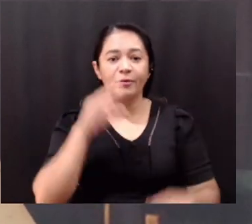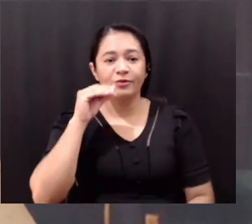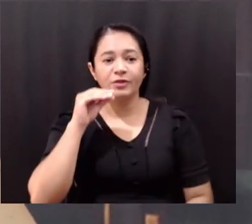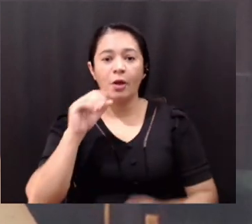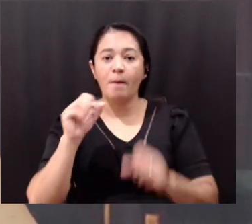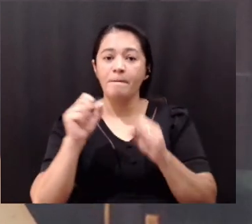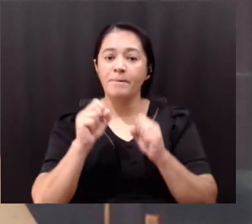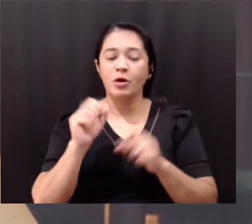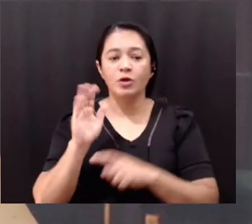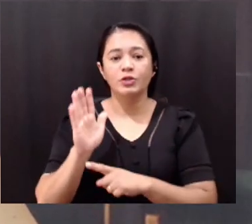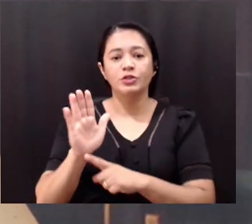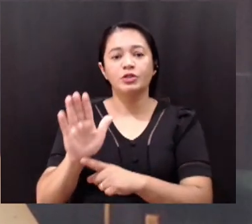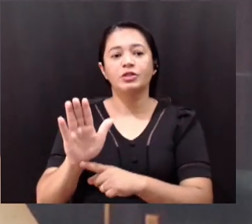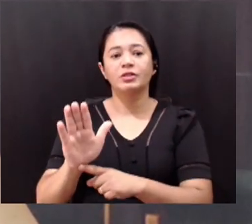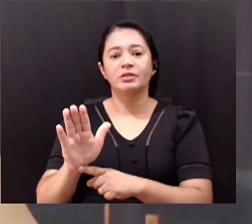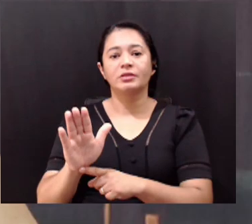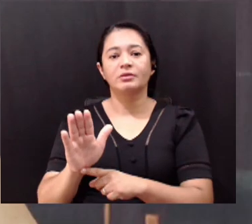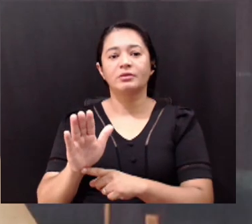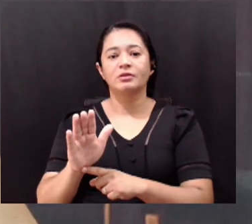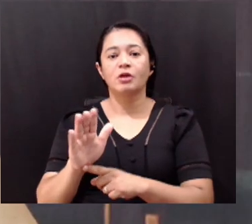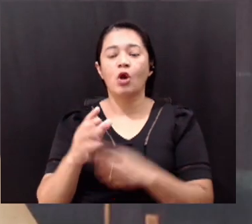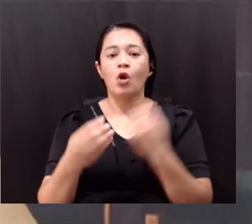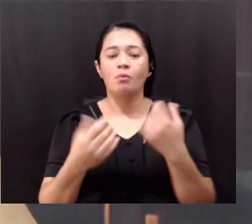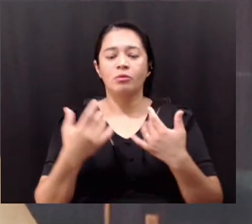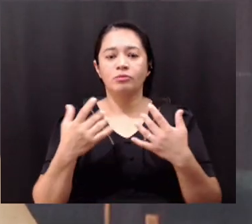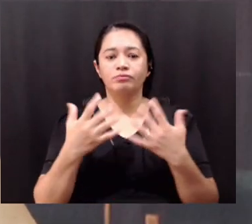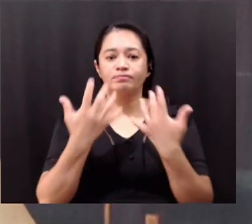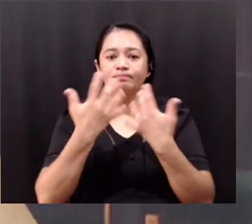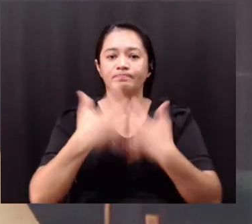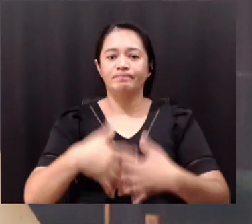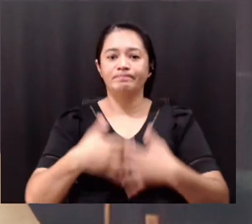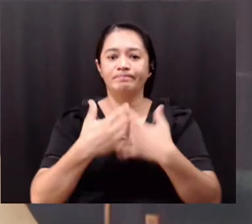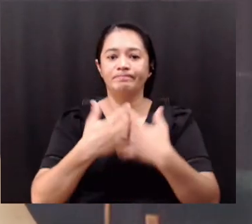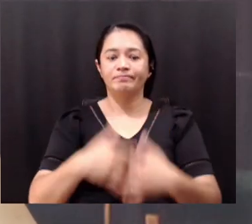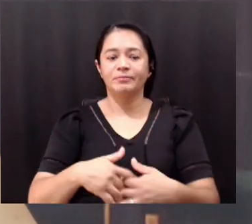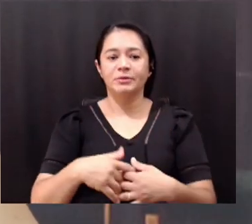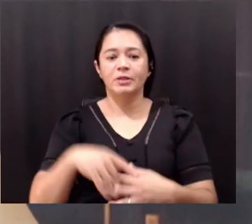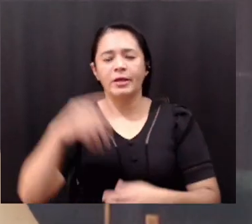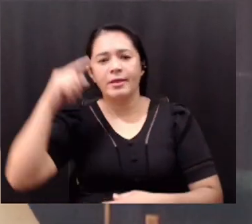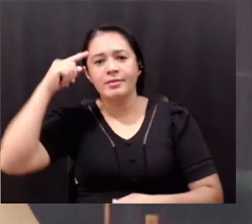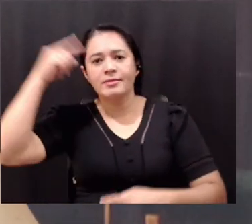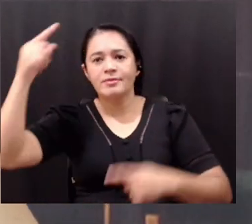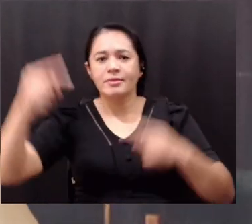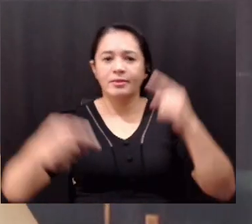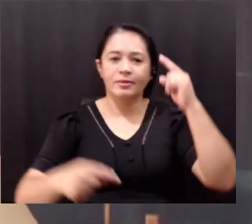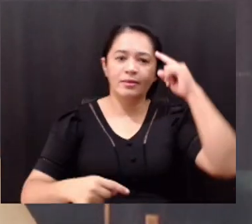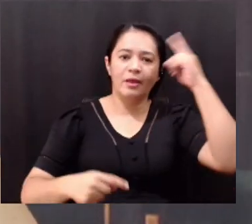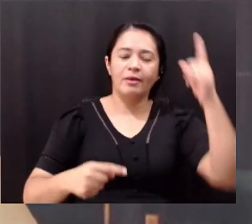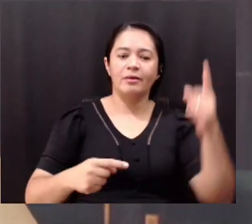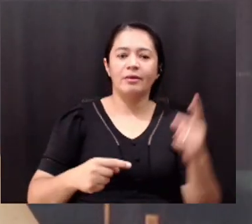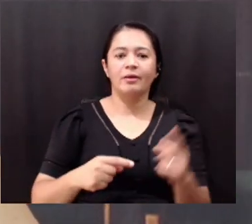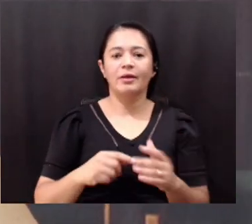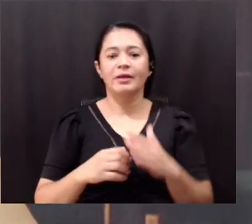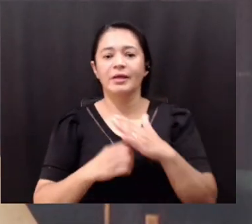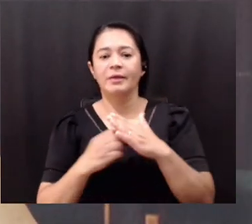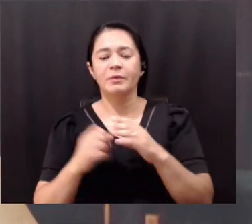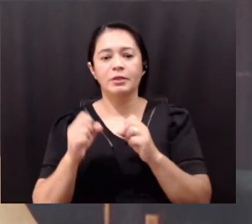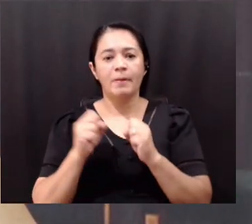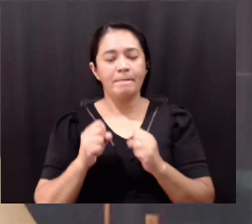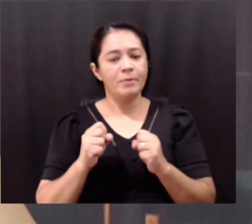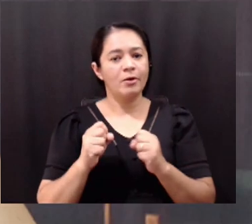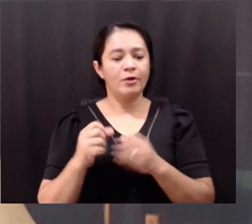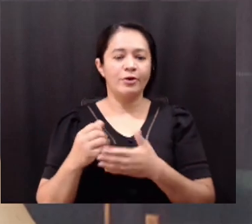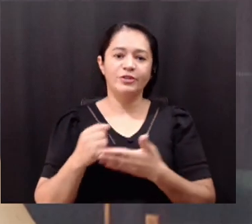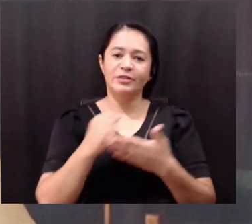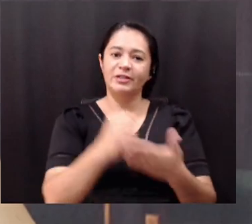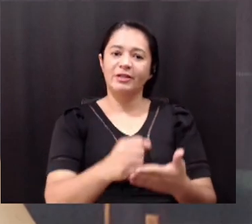pela máquina. Então, são coisas, ideias que a empresa pode trazer, que às vezes nem vai impactar tão financeiramente e que podem tornar